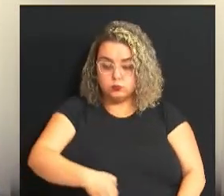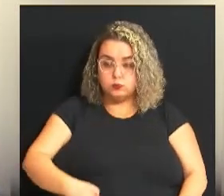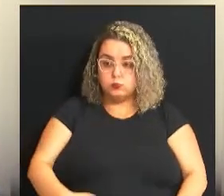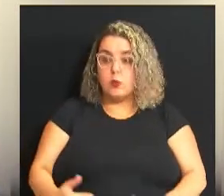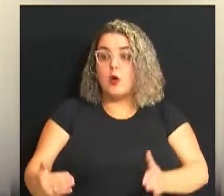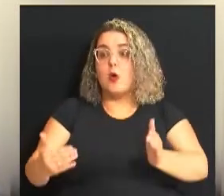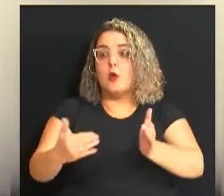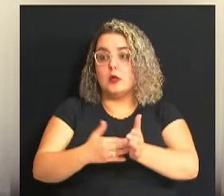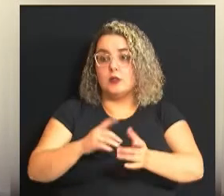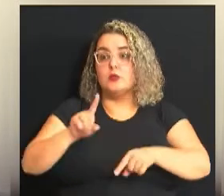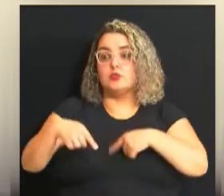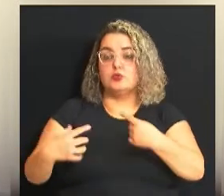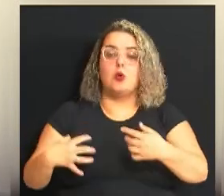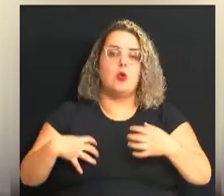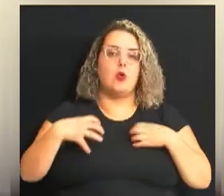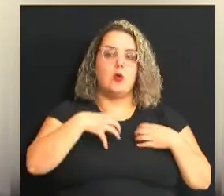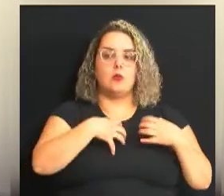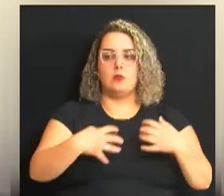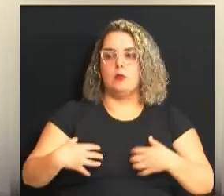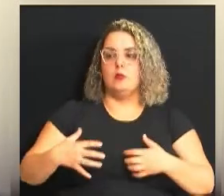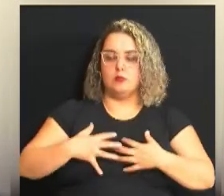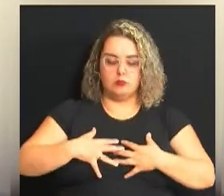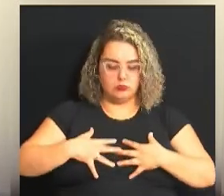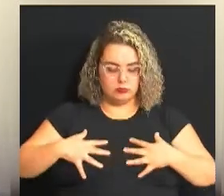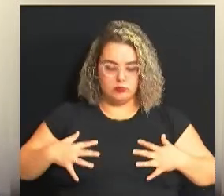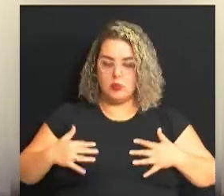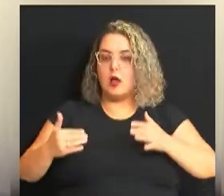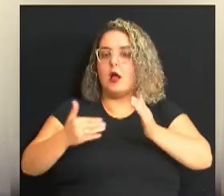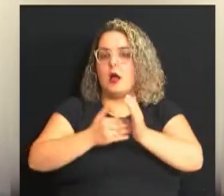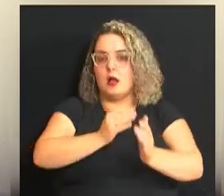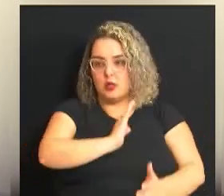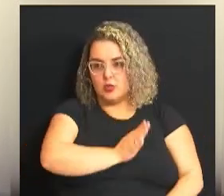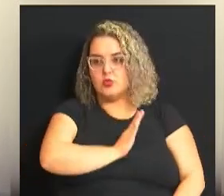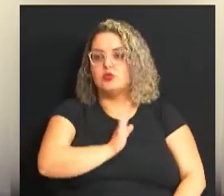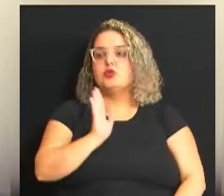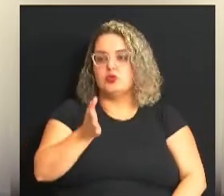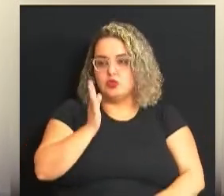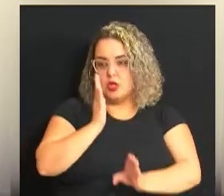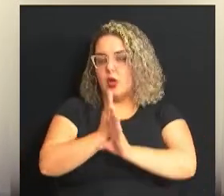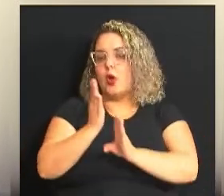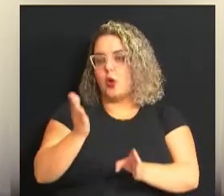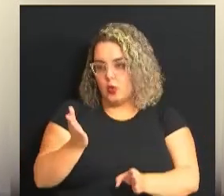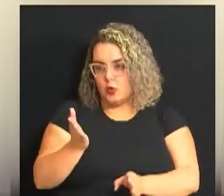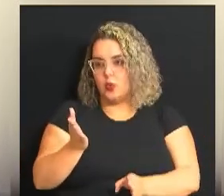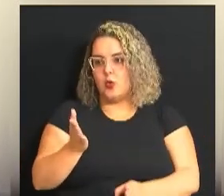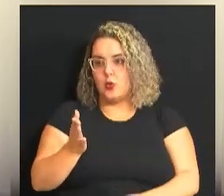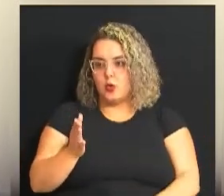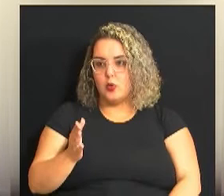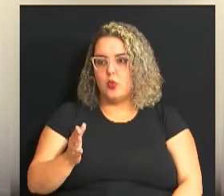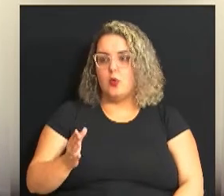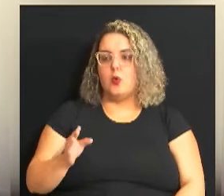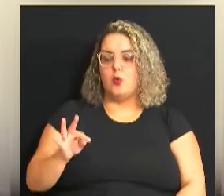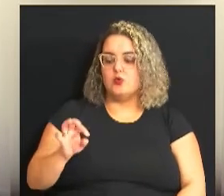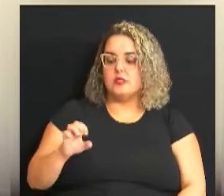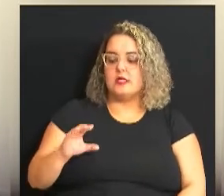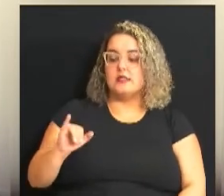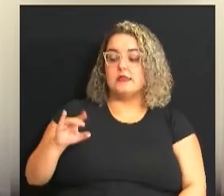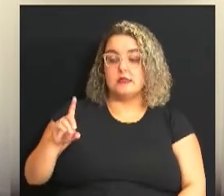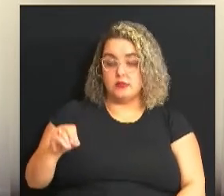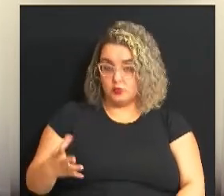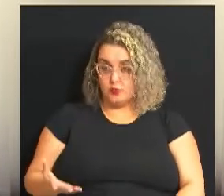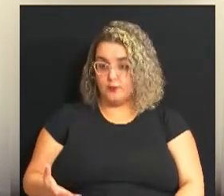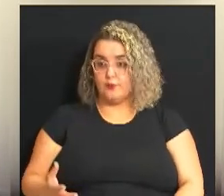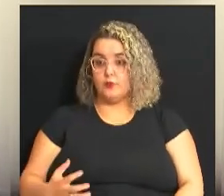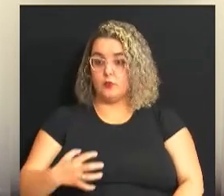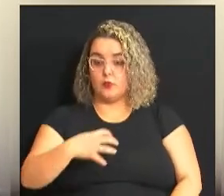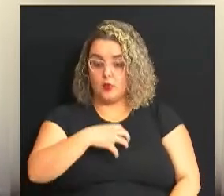de outros órgãos, como o pulmão, e até no coração já foram encontrados esses tecidos. Daí esse tecido se fixa